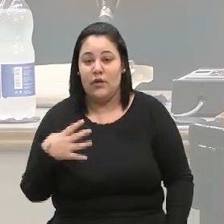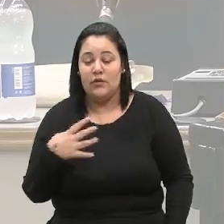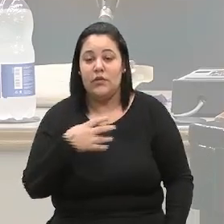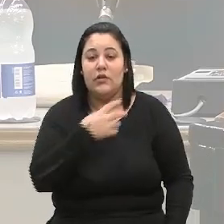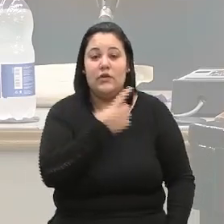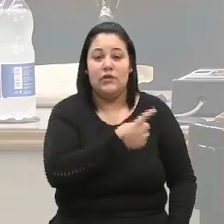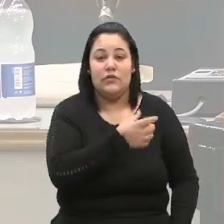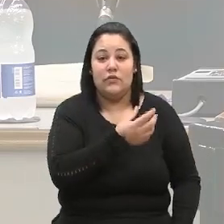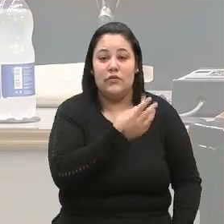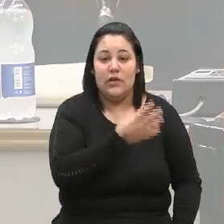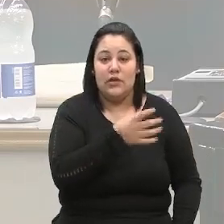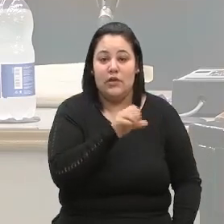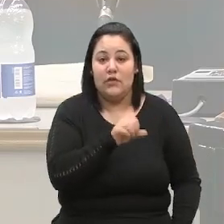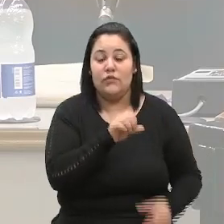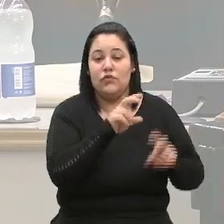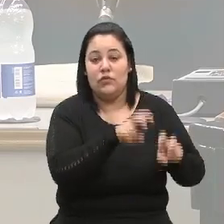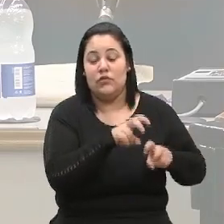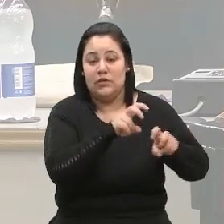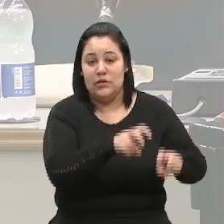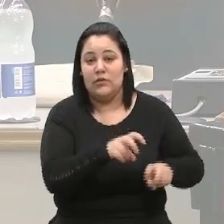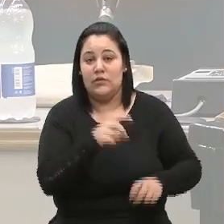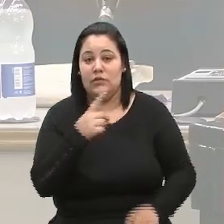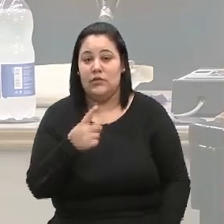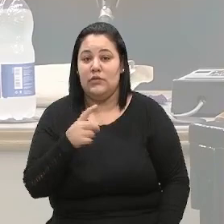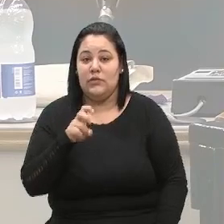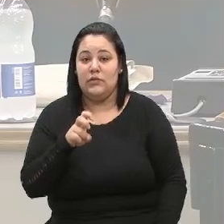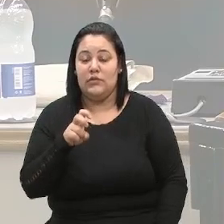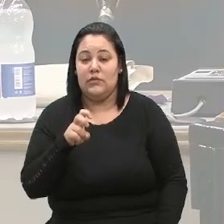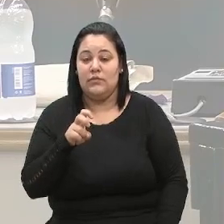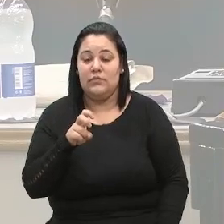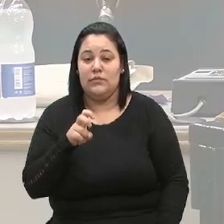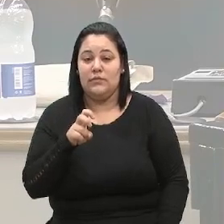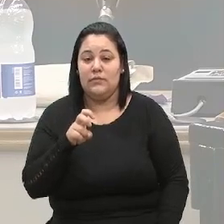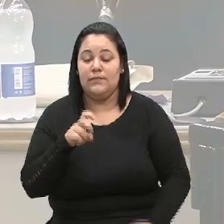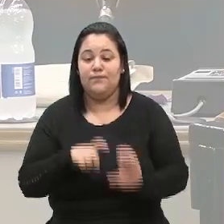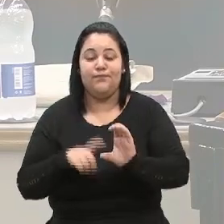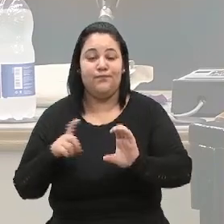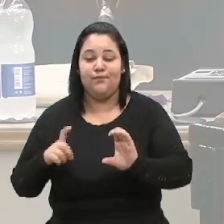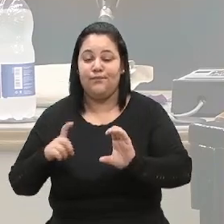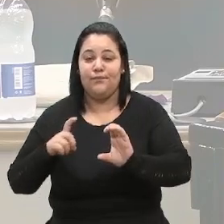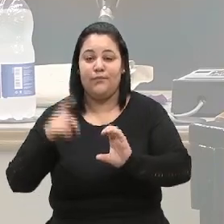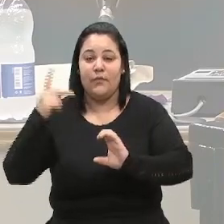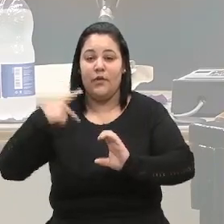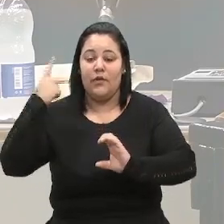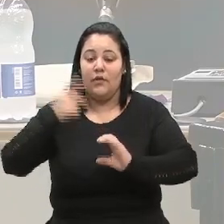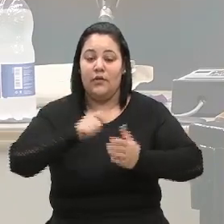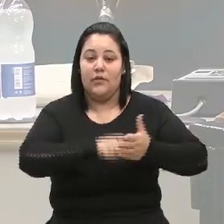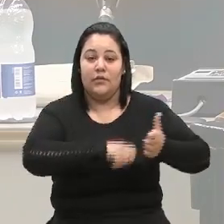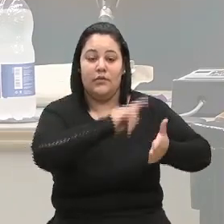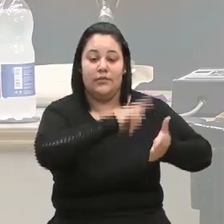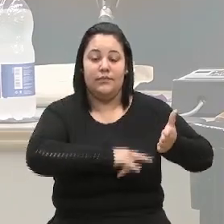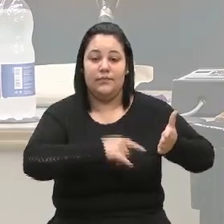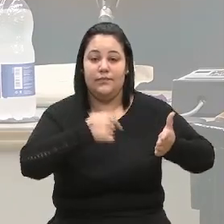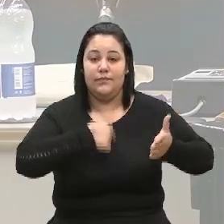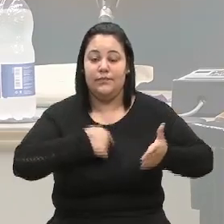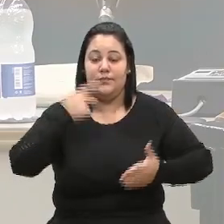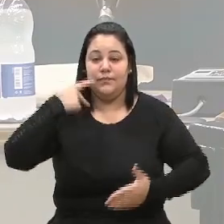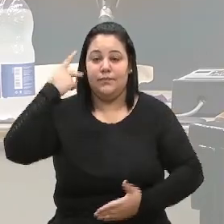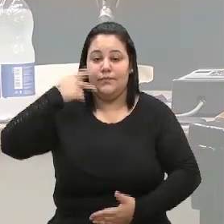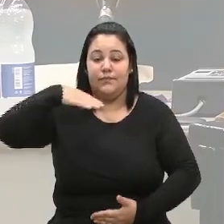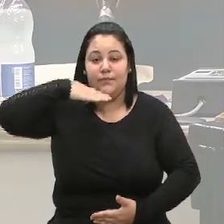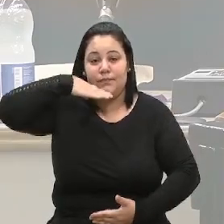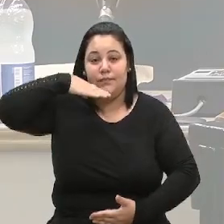de colonização e 134 anos de emancipação política. Assinam este documento este vereador Alexandre Bortoluz,